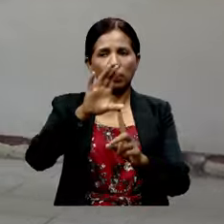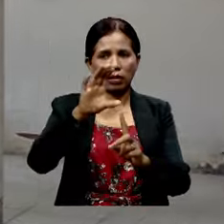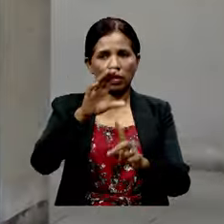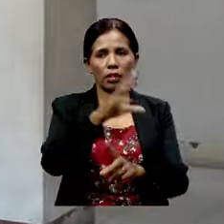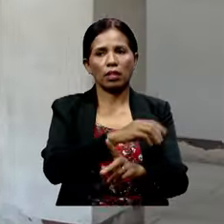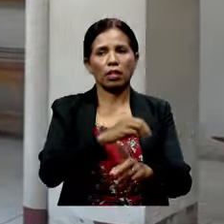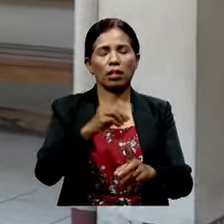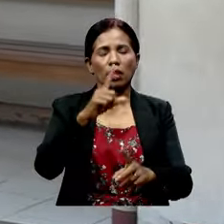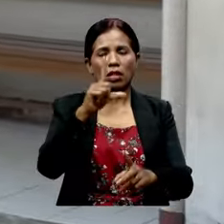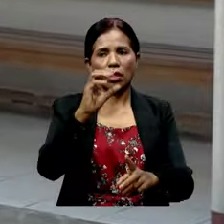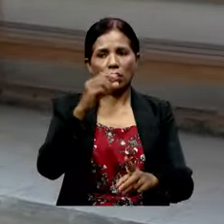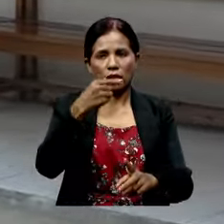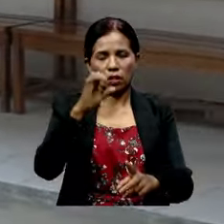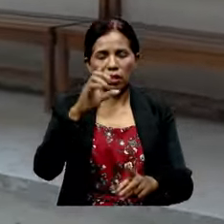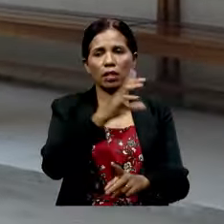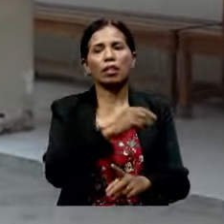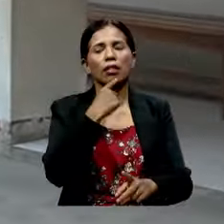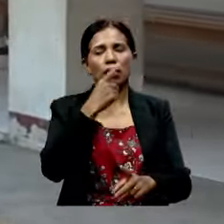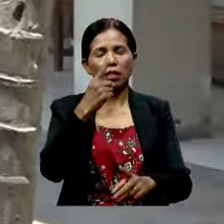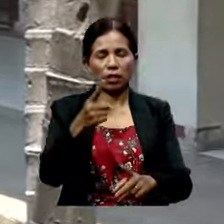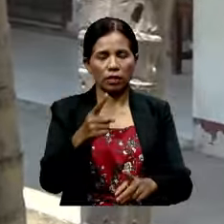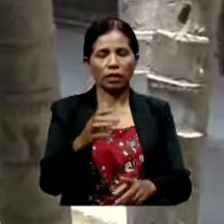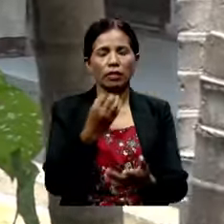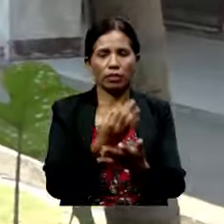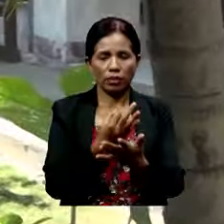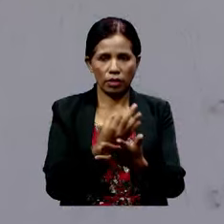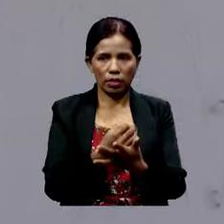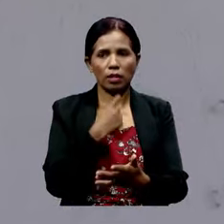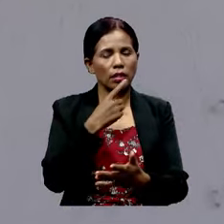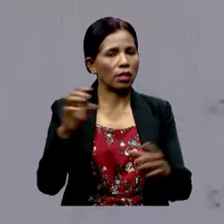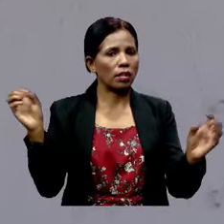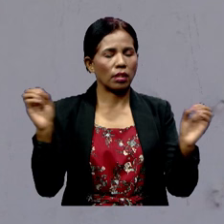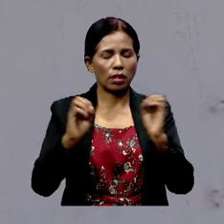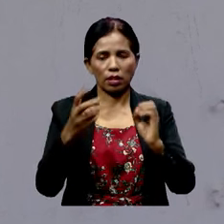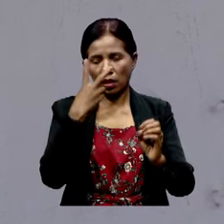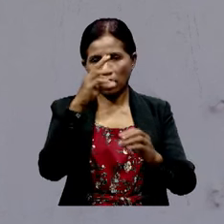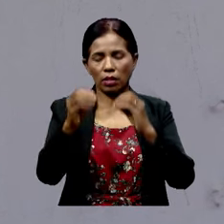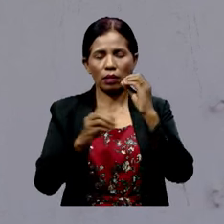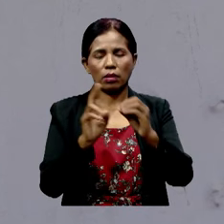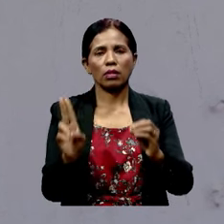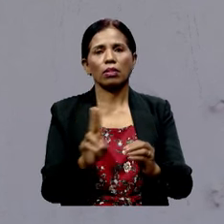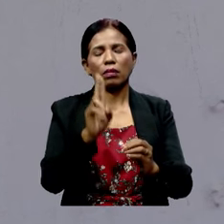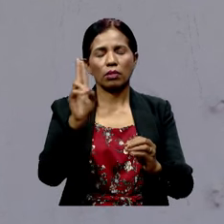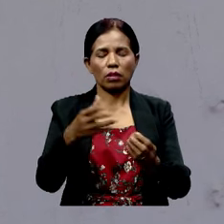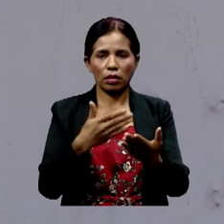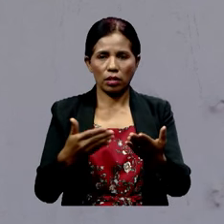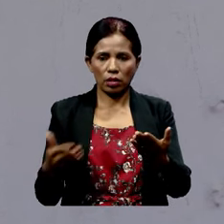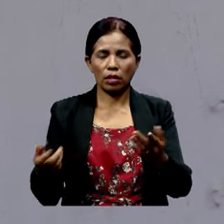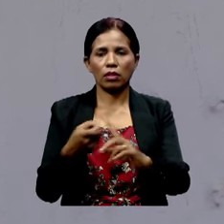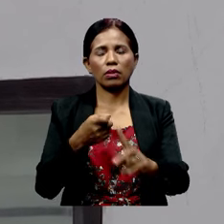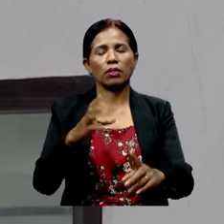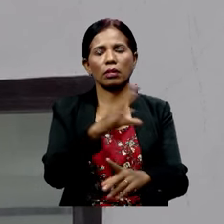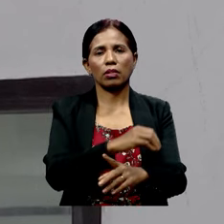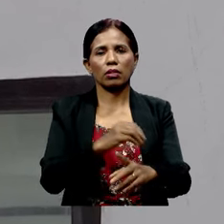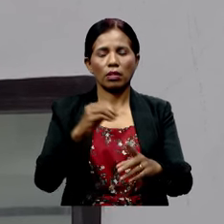no Logística CAC declara, Unidade de Finanças no Logística la ia controlo com a utilização de equipamento de cada